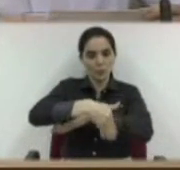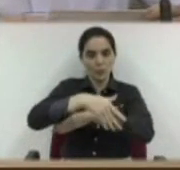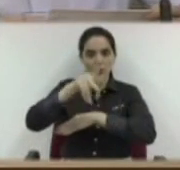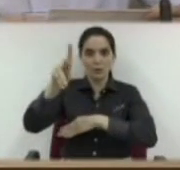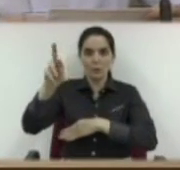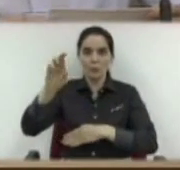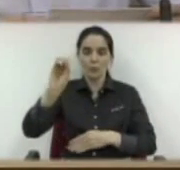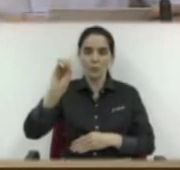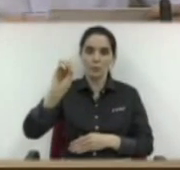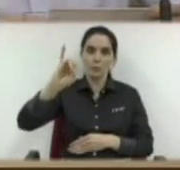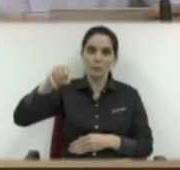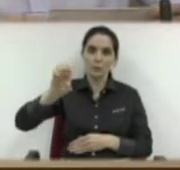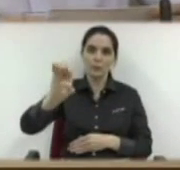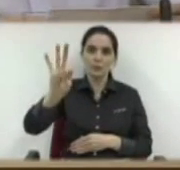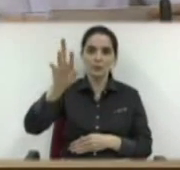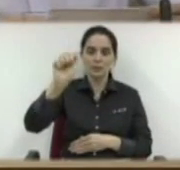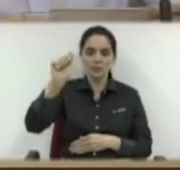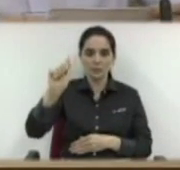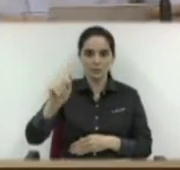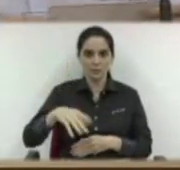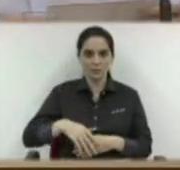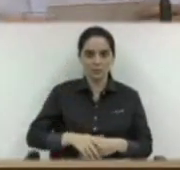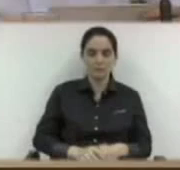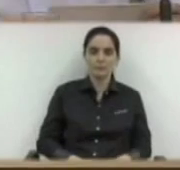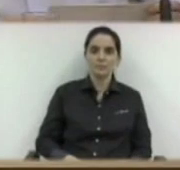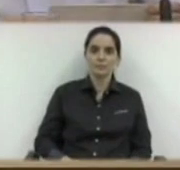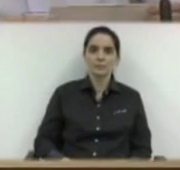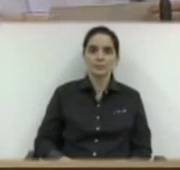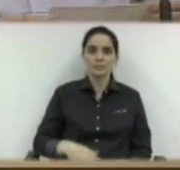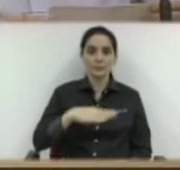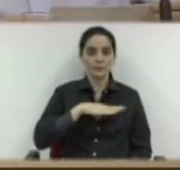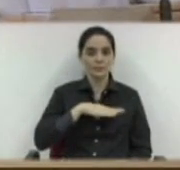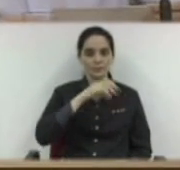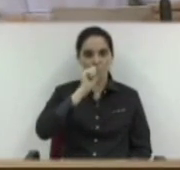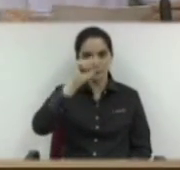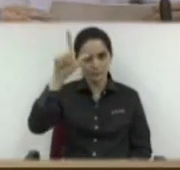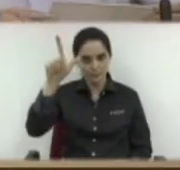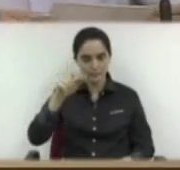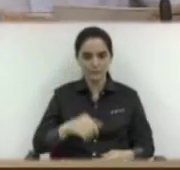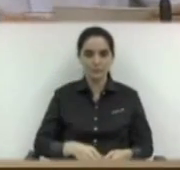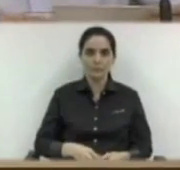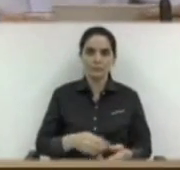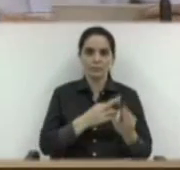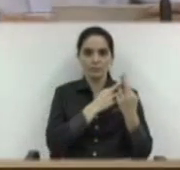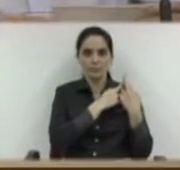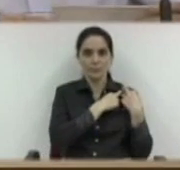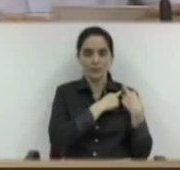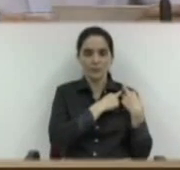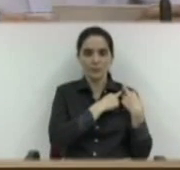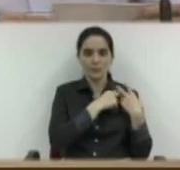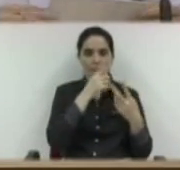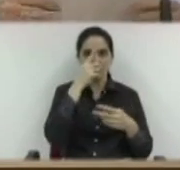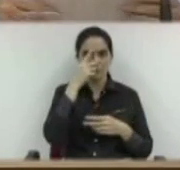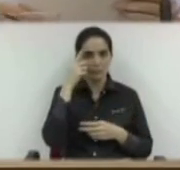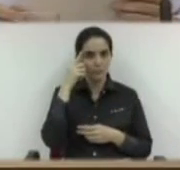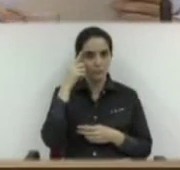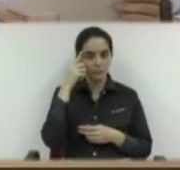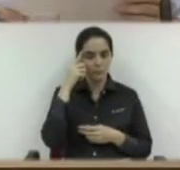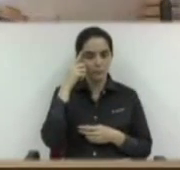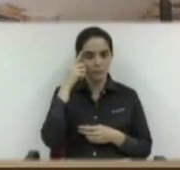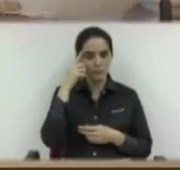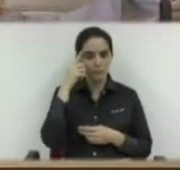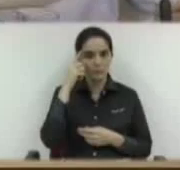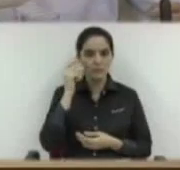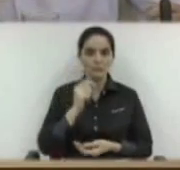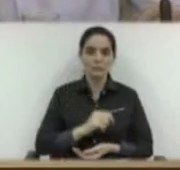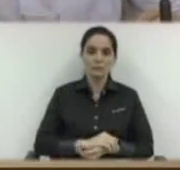33 do residencial Fazenda Itapema, no município de Limeira. Autor, vereador Dr. Júlio César